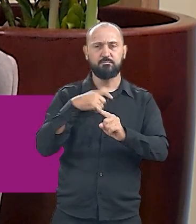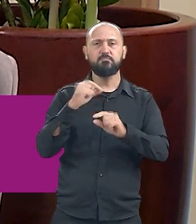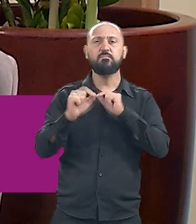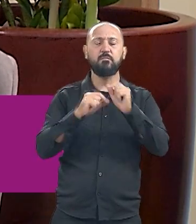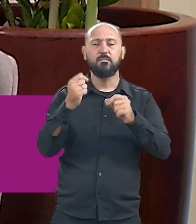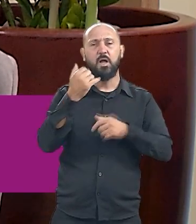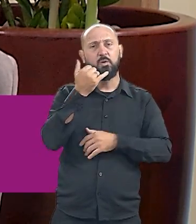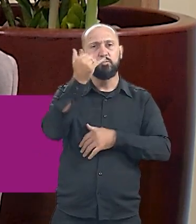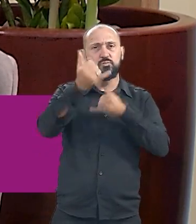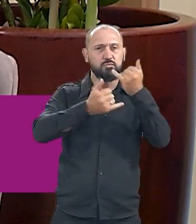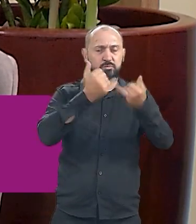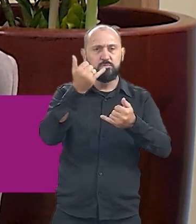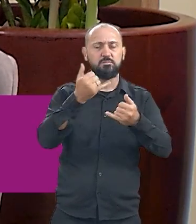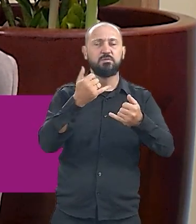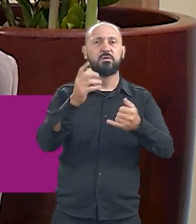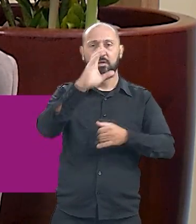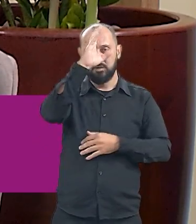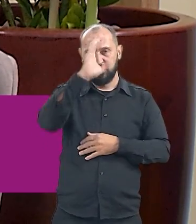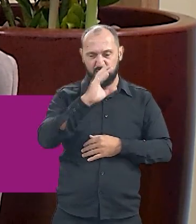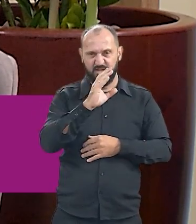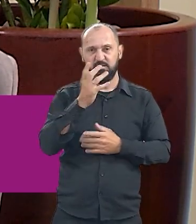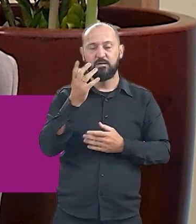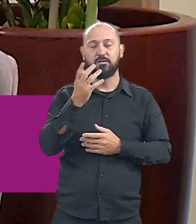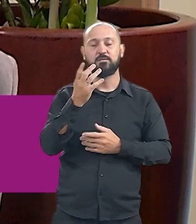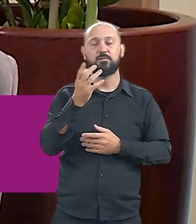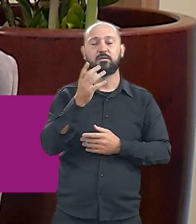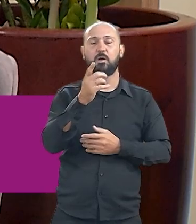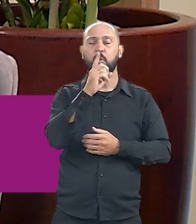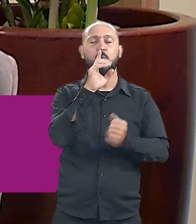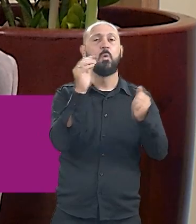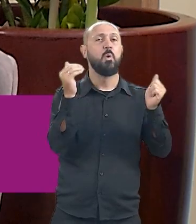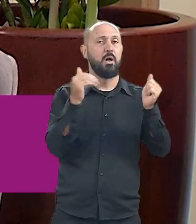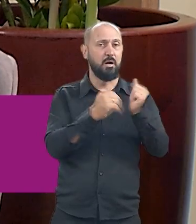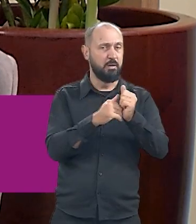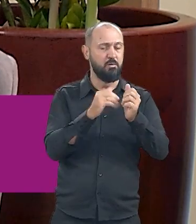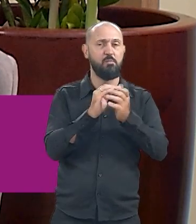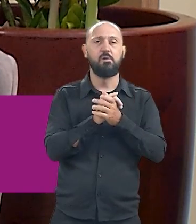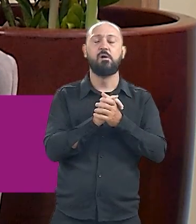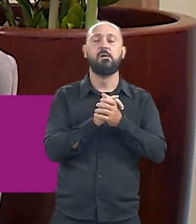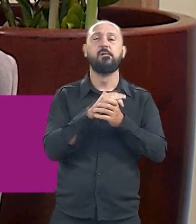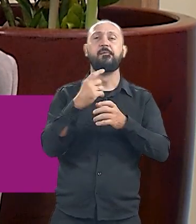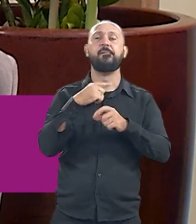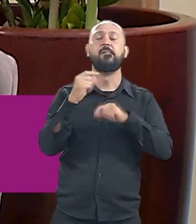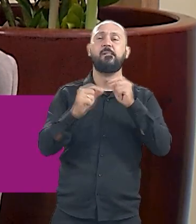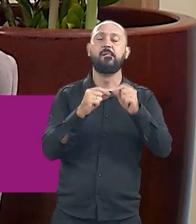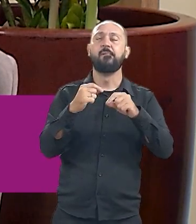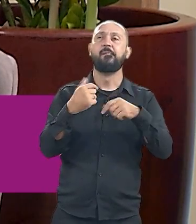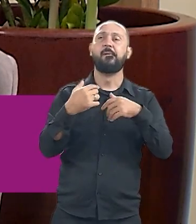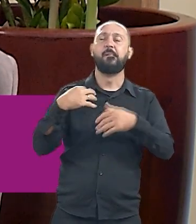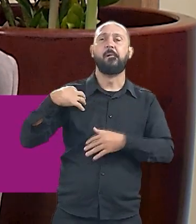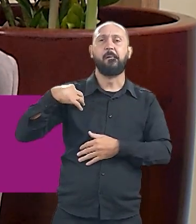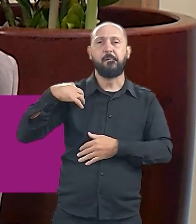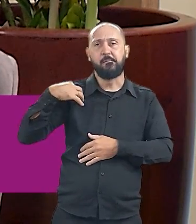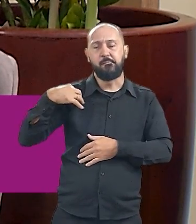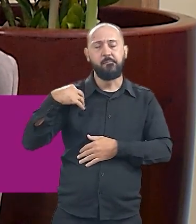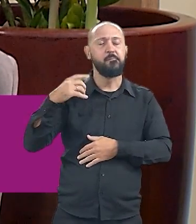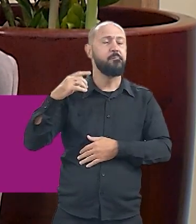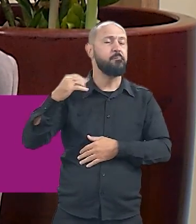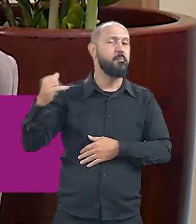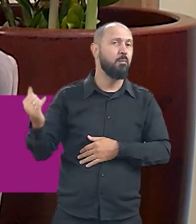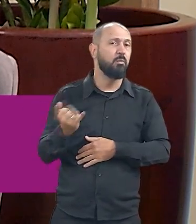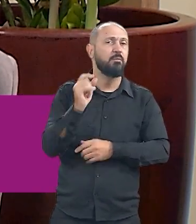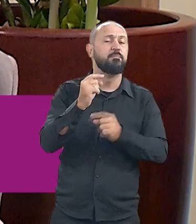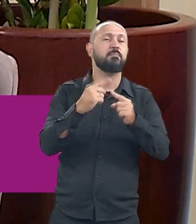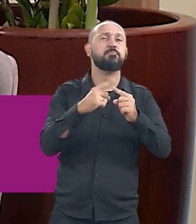gratuita e anônima. E também sobre a questão do voluntariado, que é essencial, porque para atender o número de